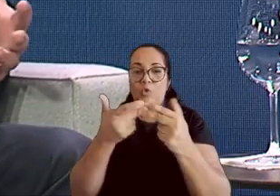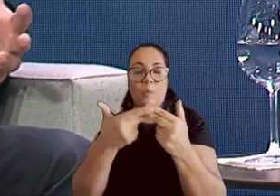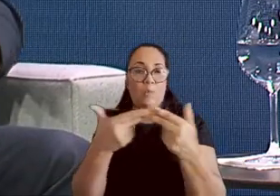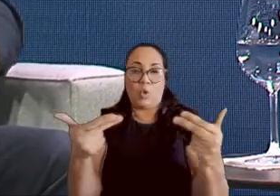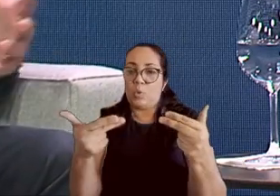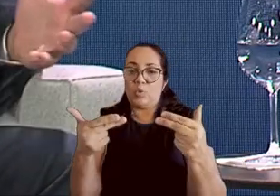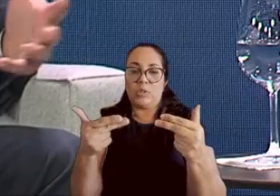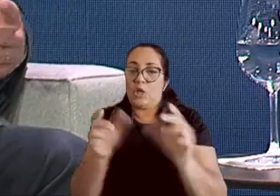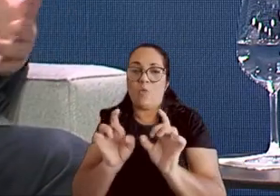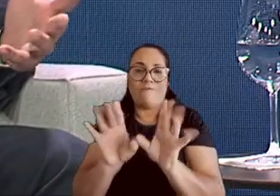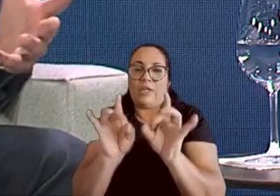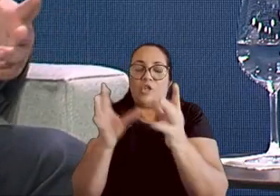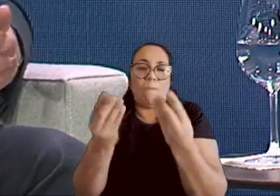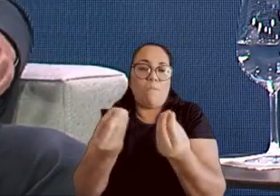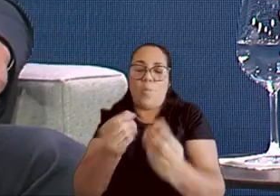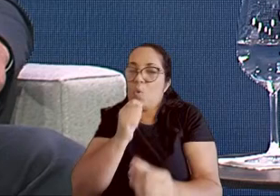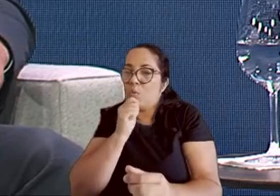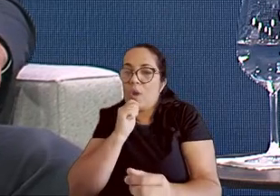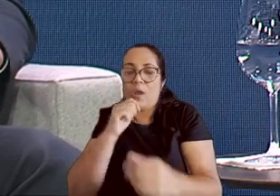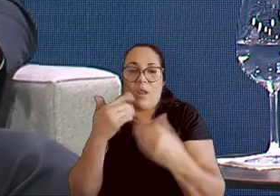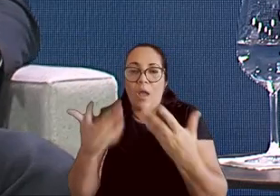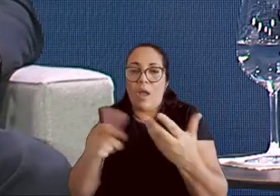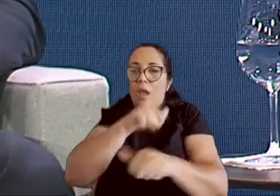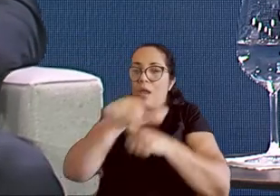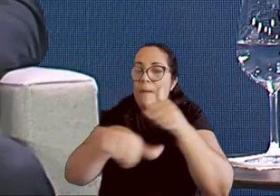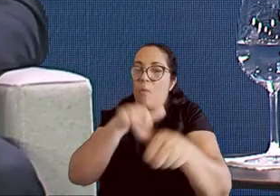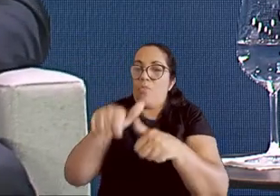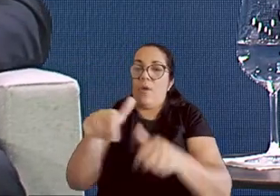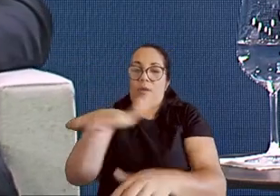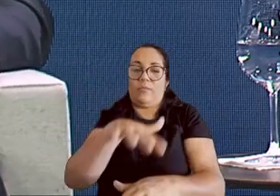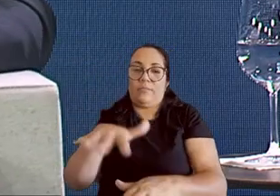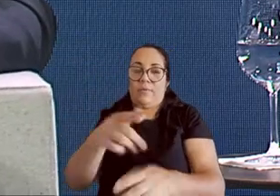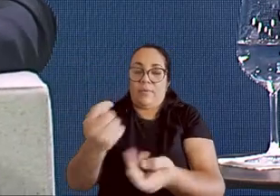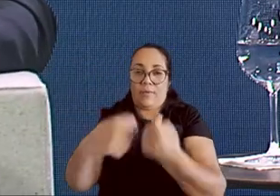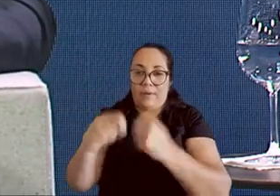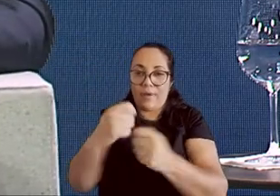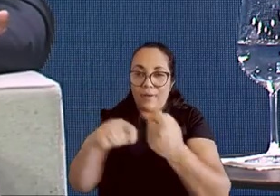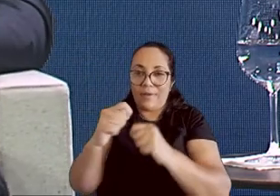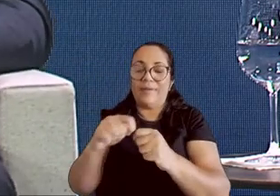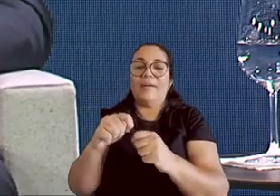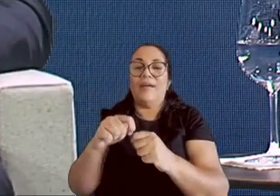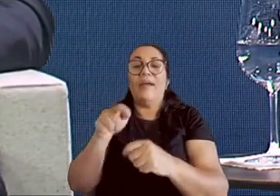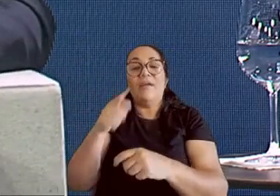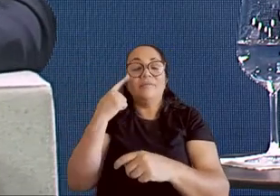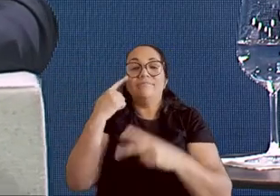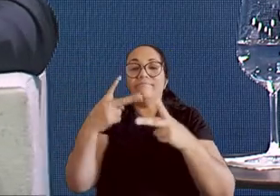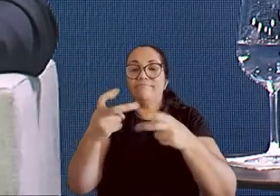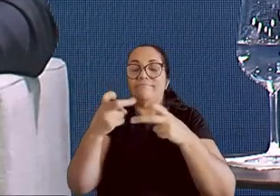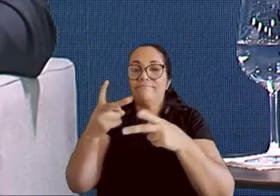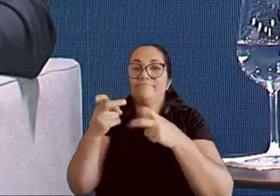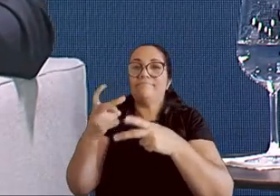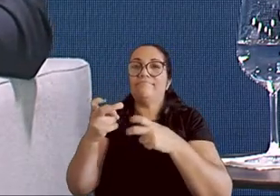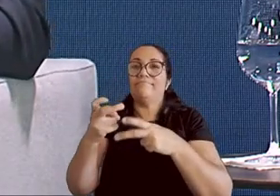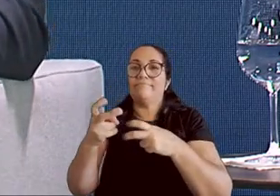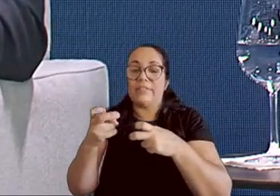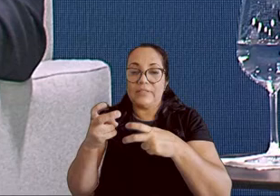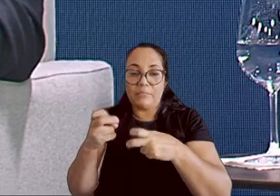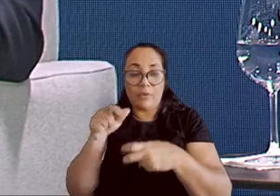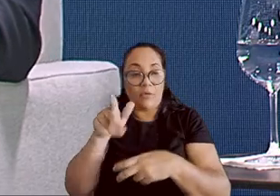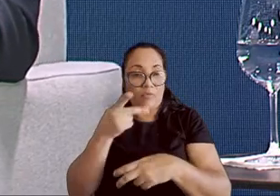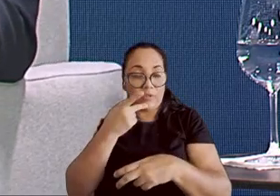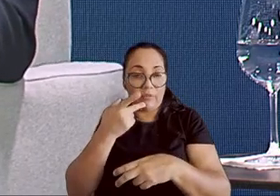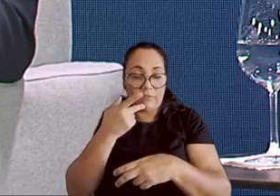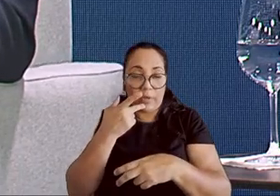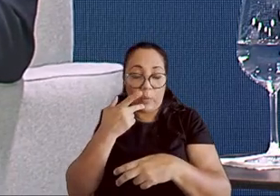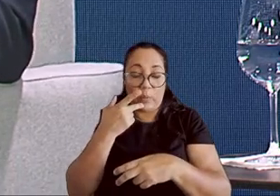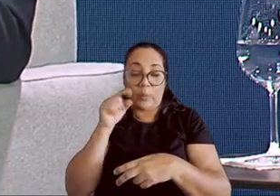deixar o mercado atuar onde tem demanda né a gente viu de dentro incentivada que você falou um pouco acho que talvez seja o o